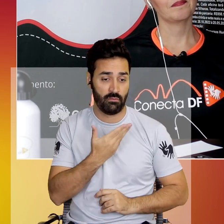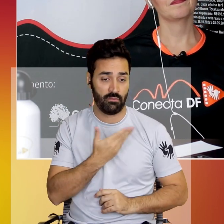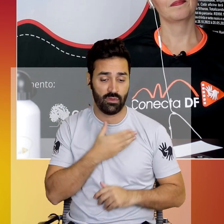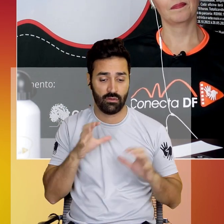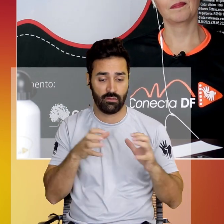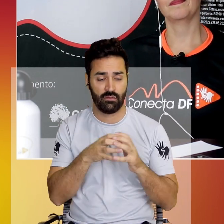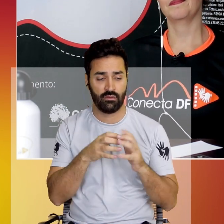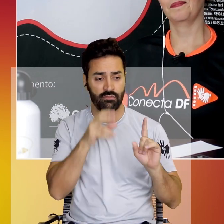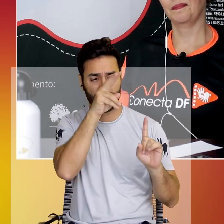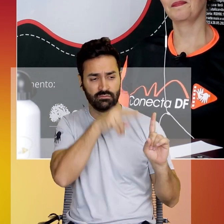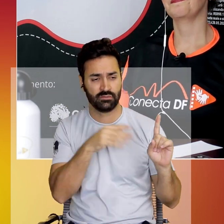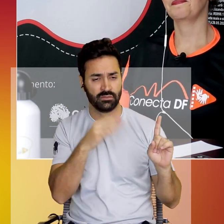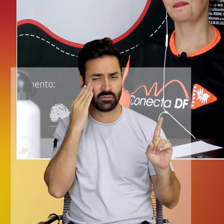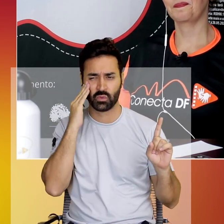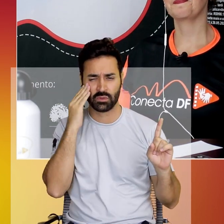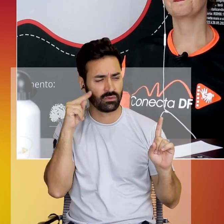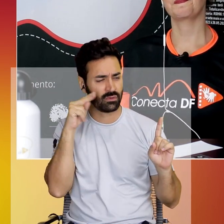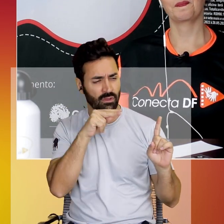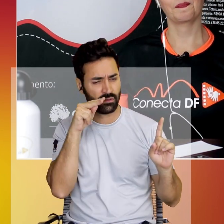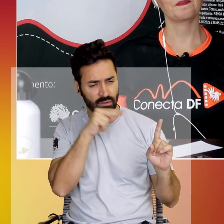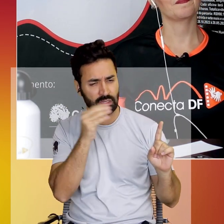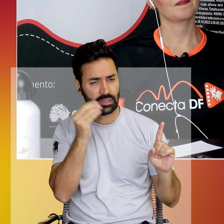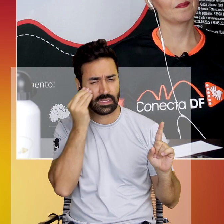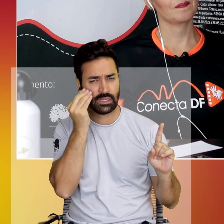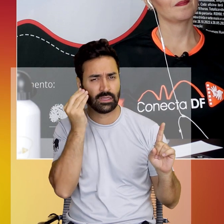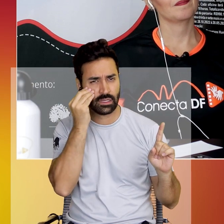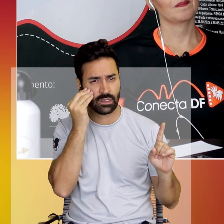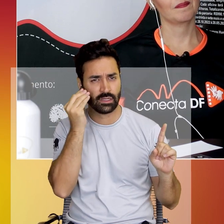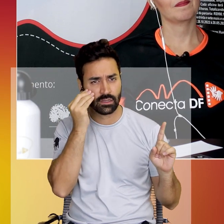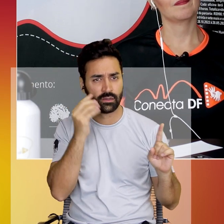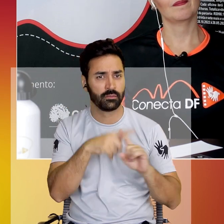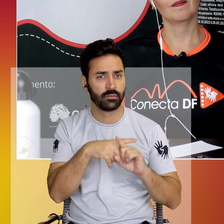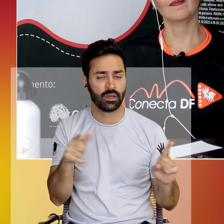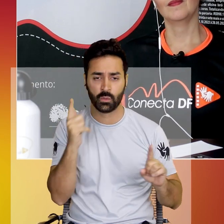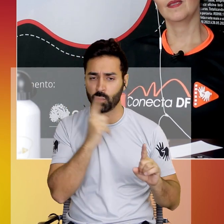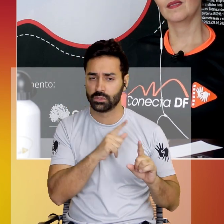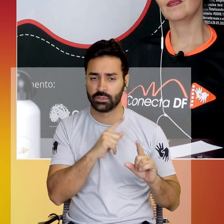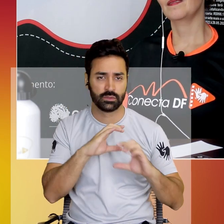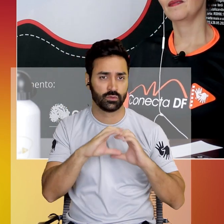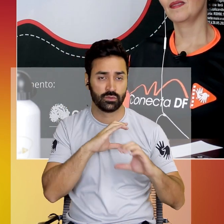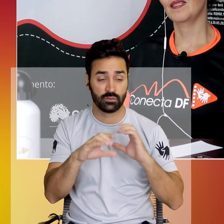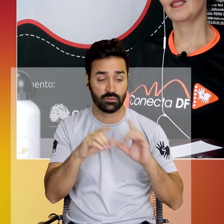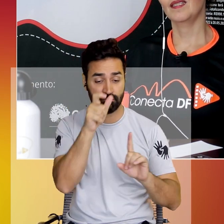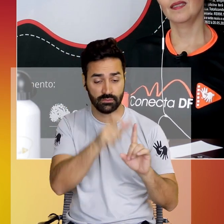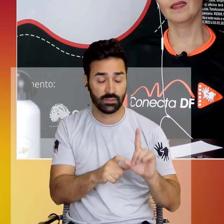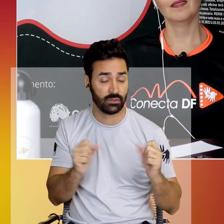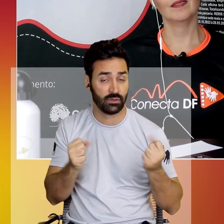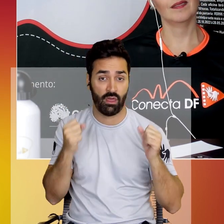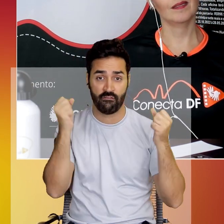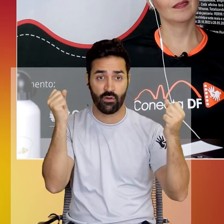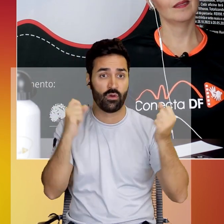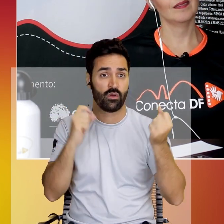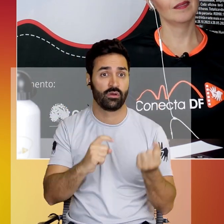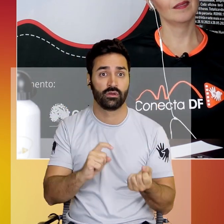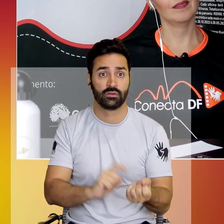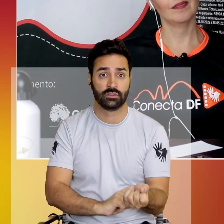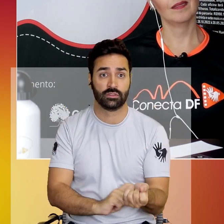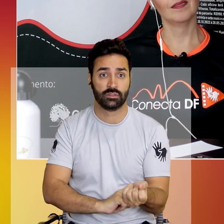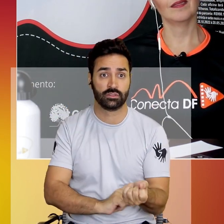assim para ela e tenta, e ela não consegue se comunicar, ela fica irritada, ela chega assim para a gente assim e